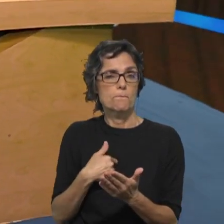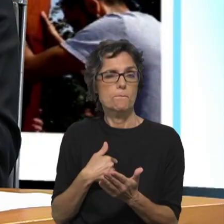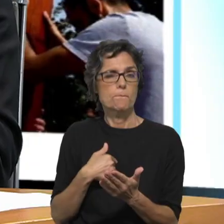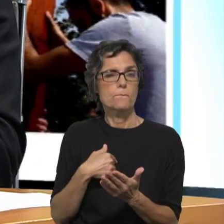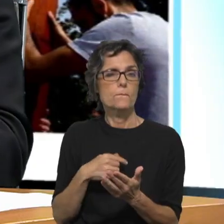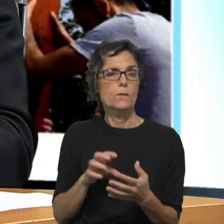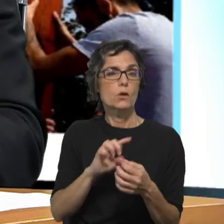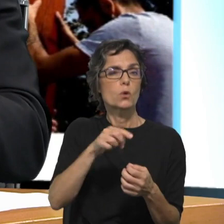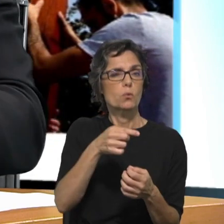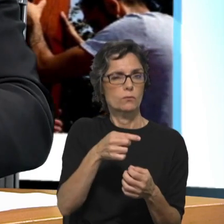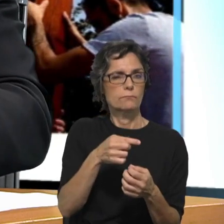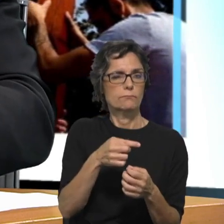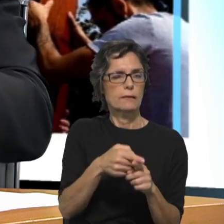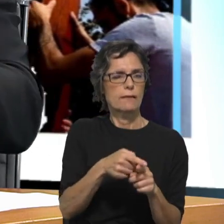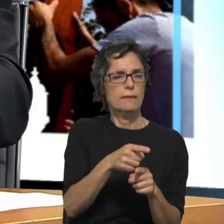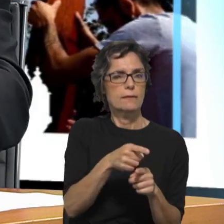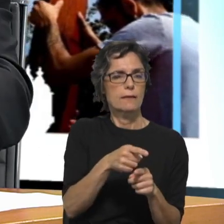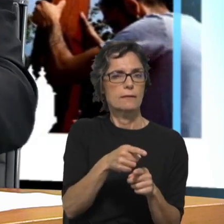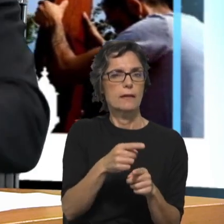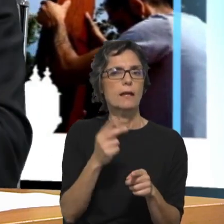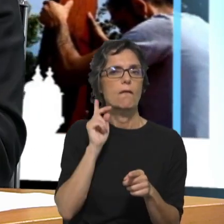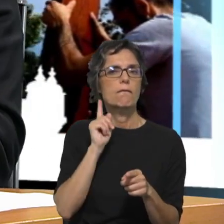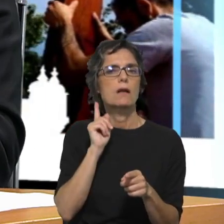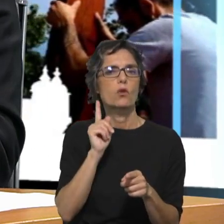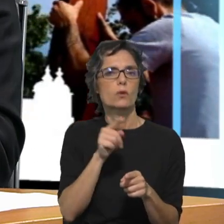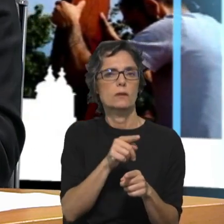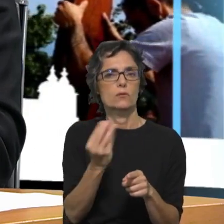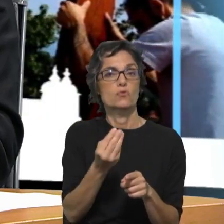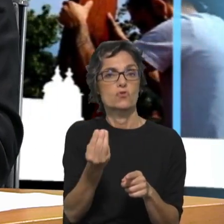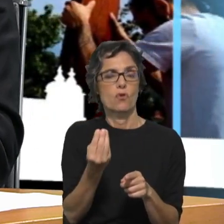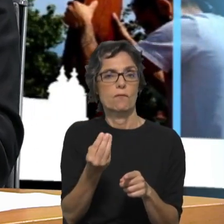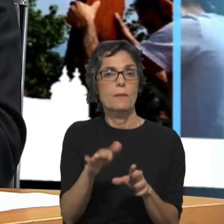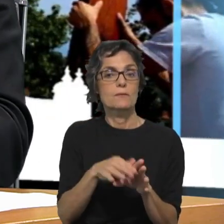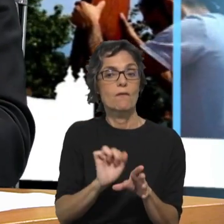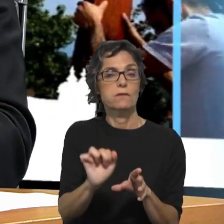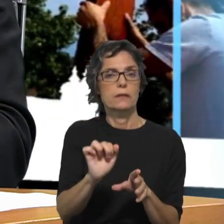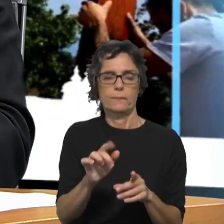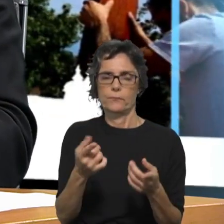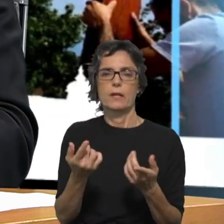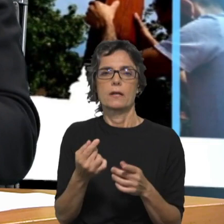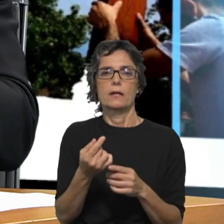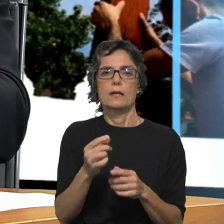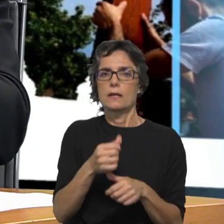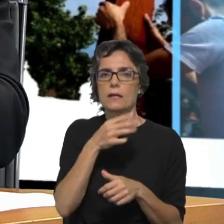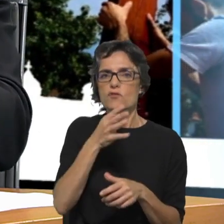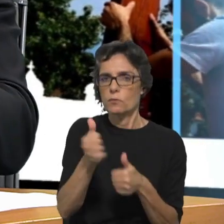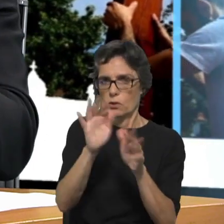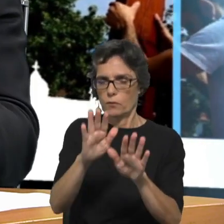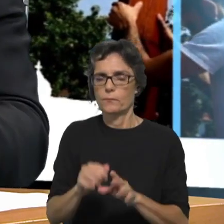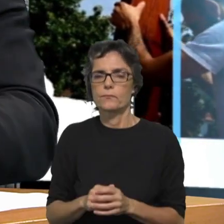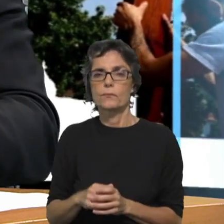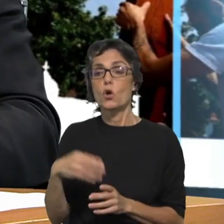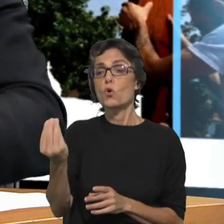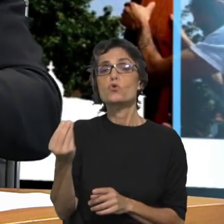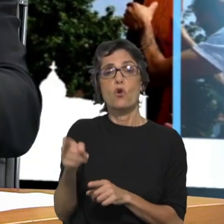curioso sobre os valores dos jovens e a sua intervenção. Portanto, os jovens dizem-se não é preocupados no